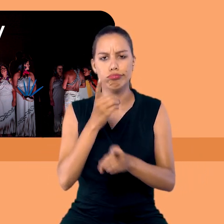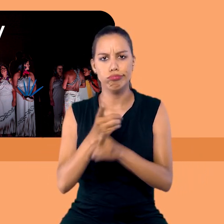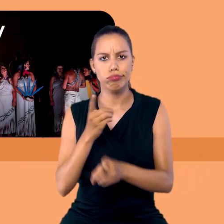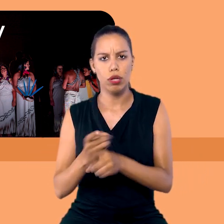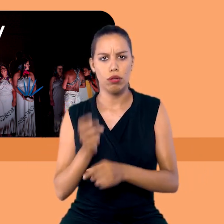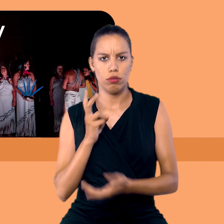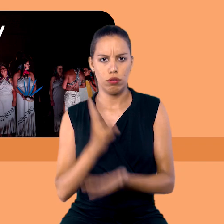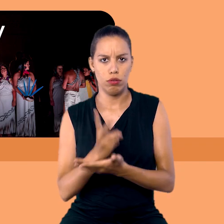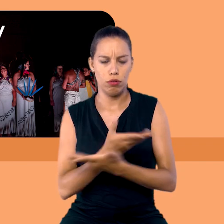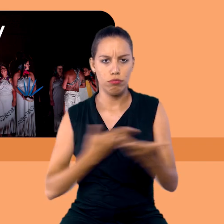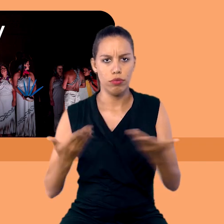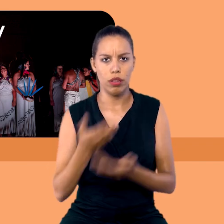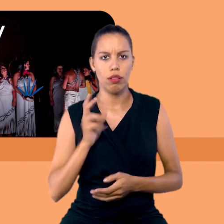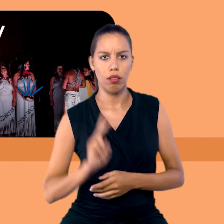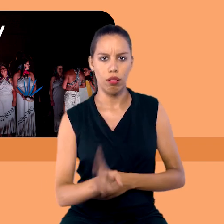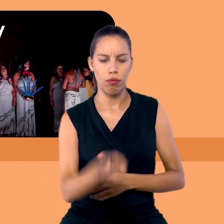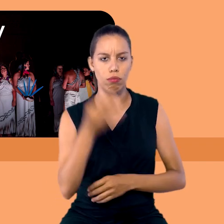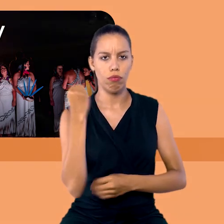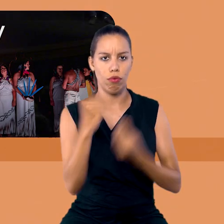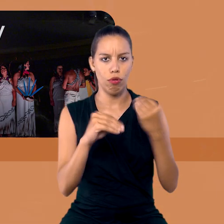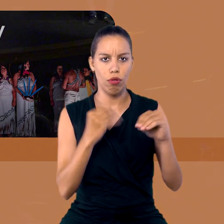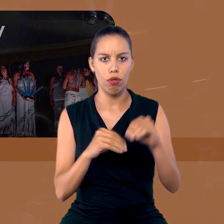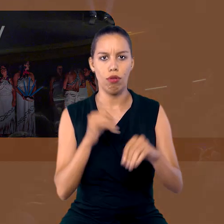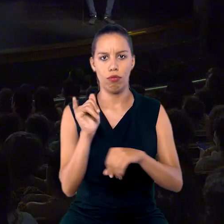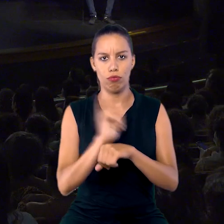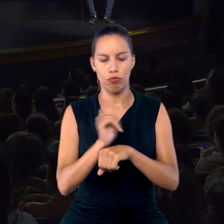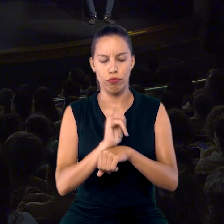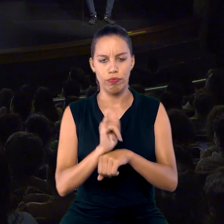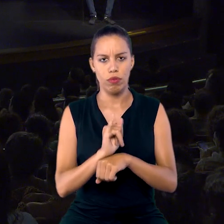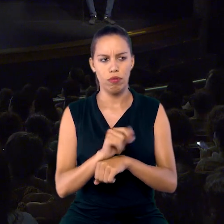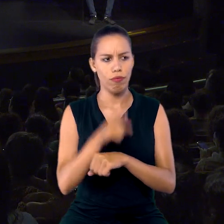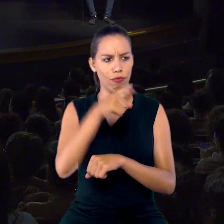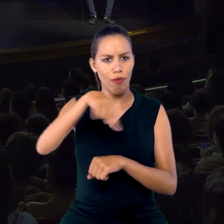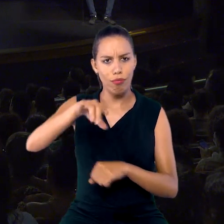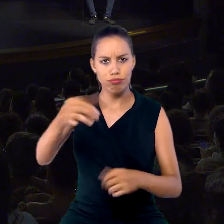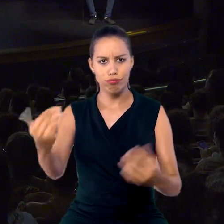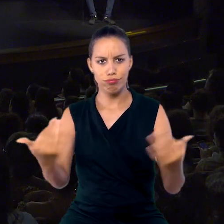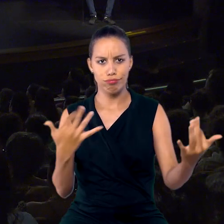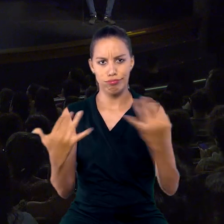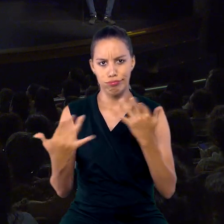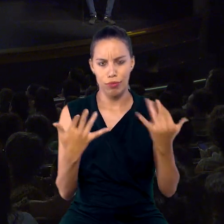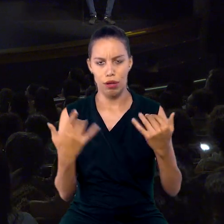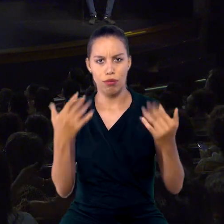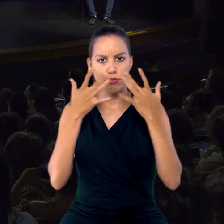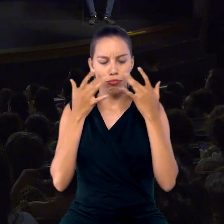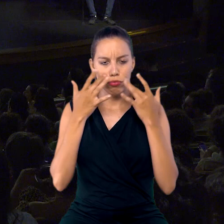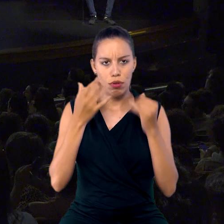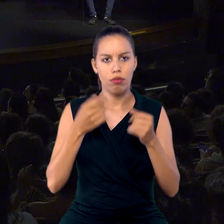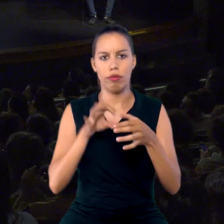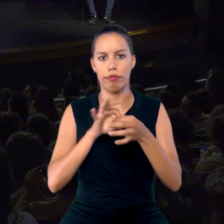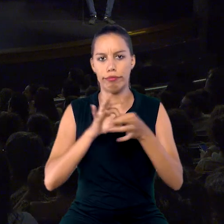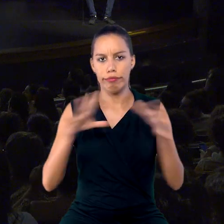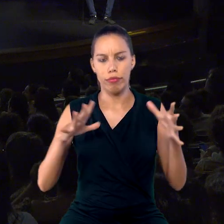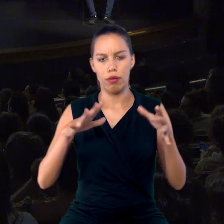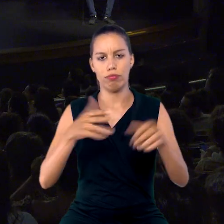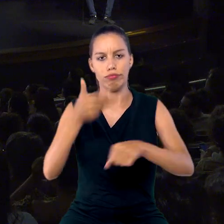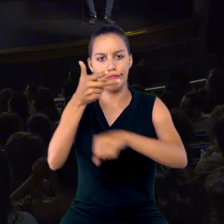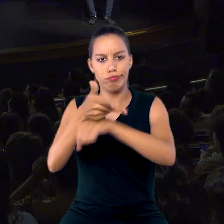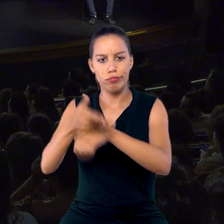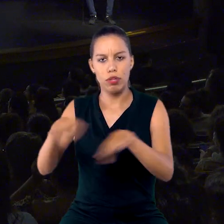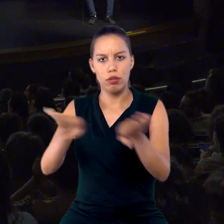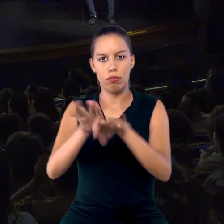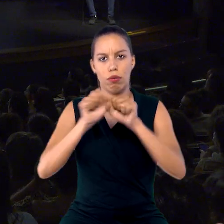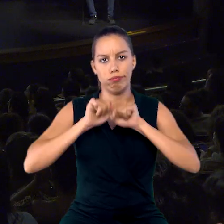postados no canal do YouTube do projeto. A presença no teatro autoriza o uso das imagens e posterior difusão.